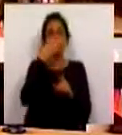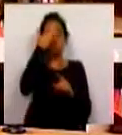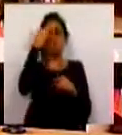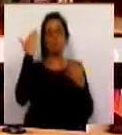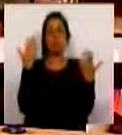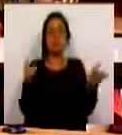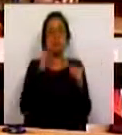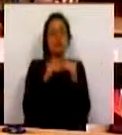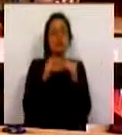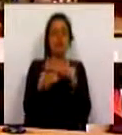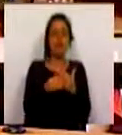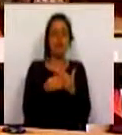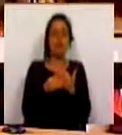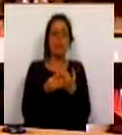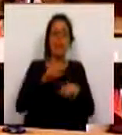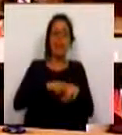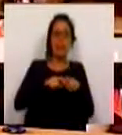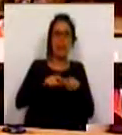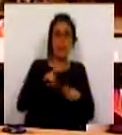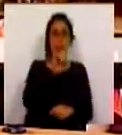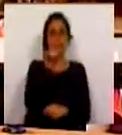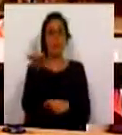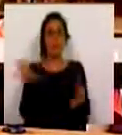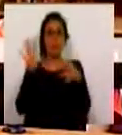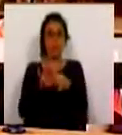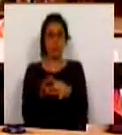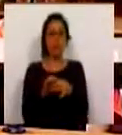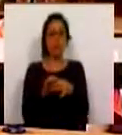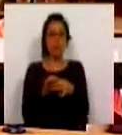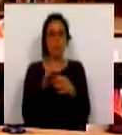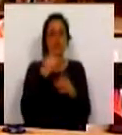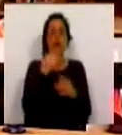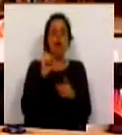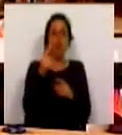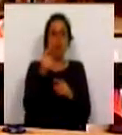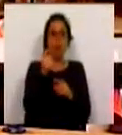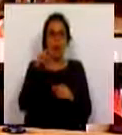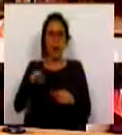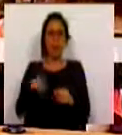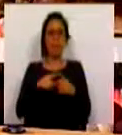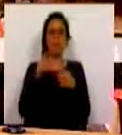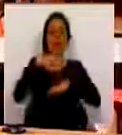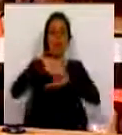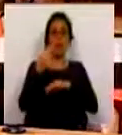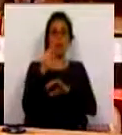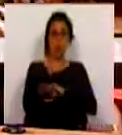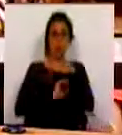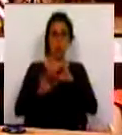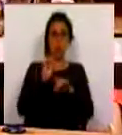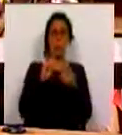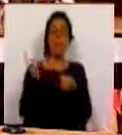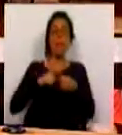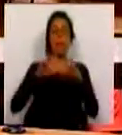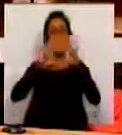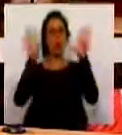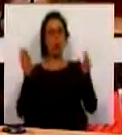previsivelmente estabilizado neste período. Questões relacionadas com o completamento da UEM, a agenda da União Europeia como parceiro